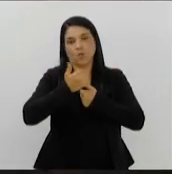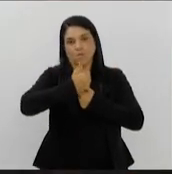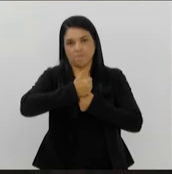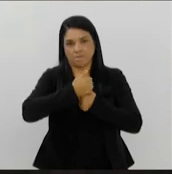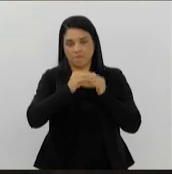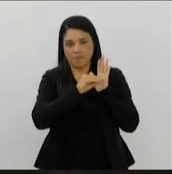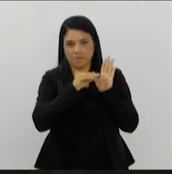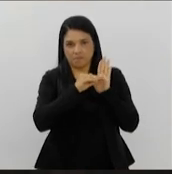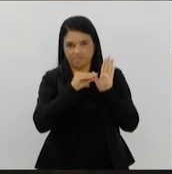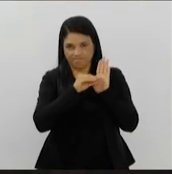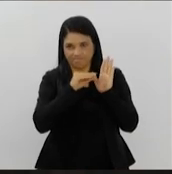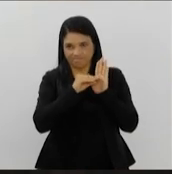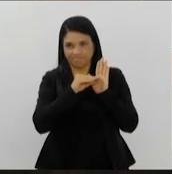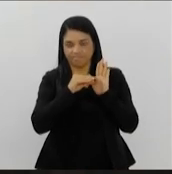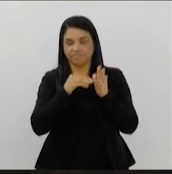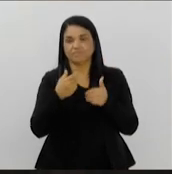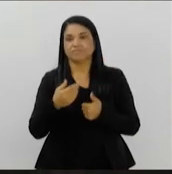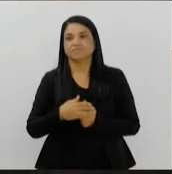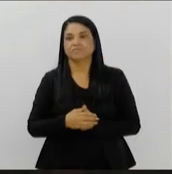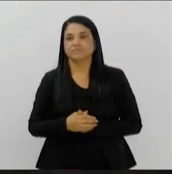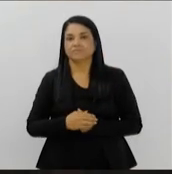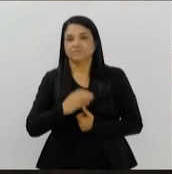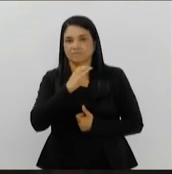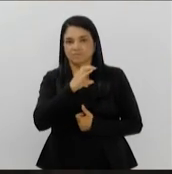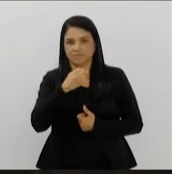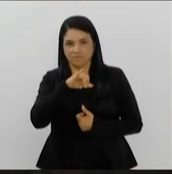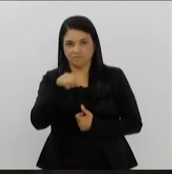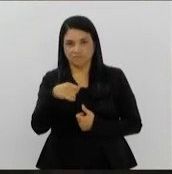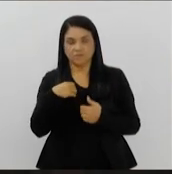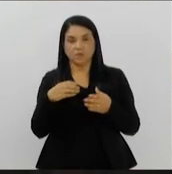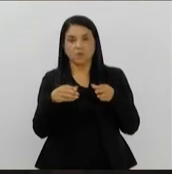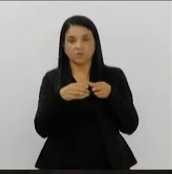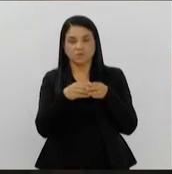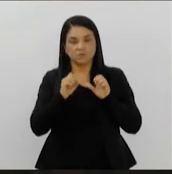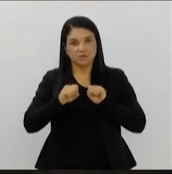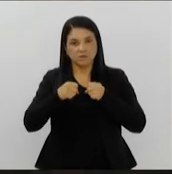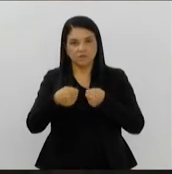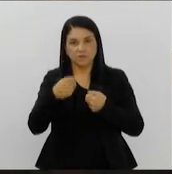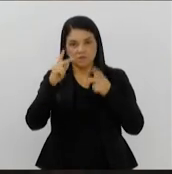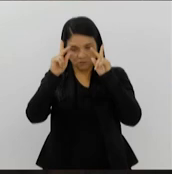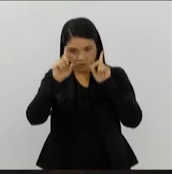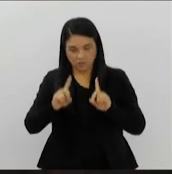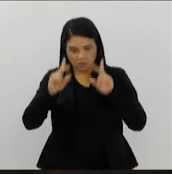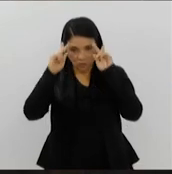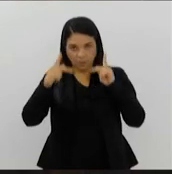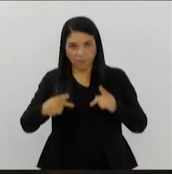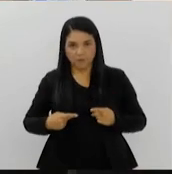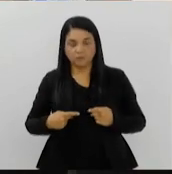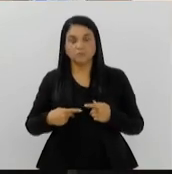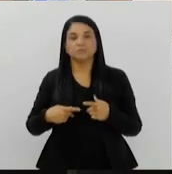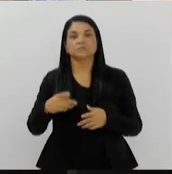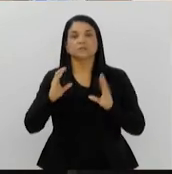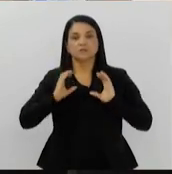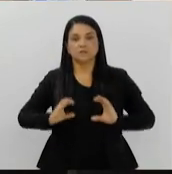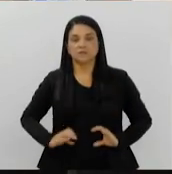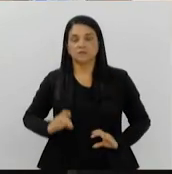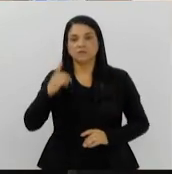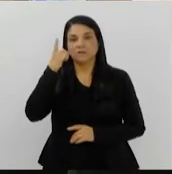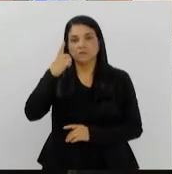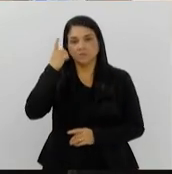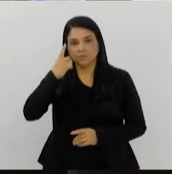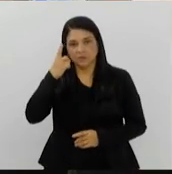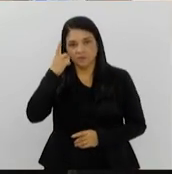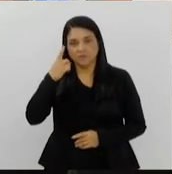Obrigada, deputado. Pela Comissão de Defesa dos Direitos Humanos e Cidadania, deputada Dani Monteiro.